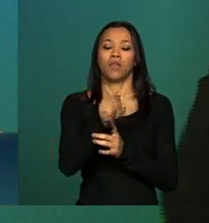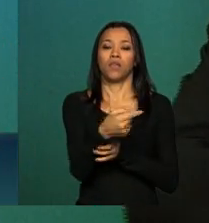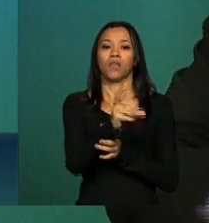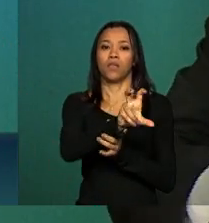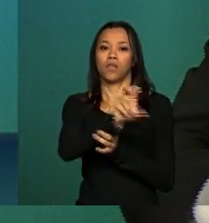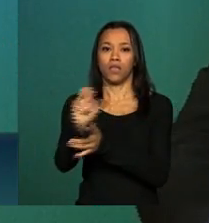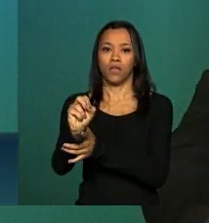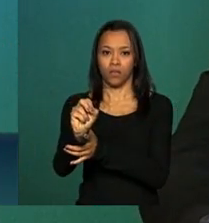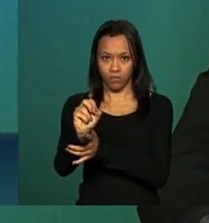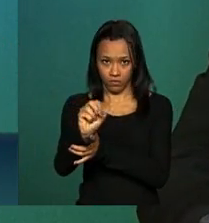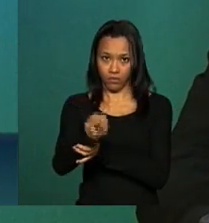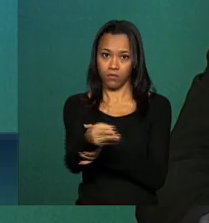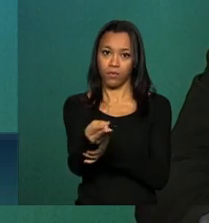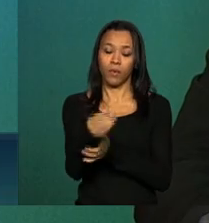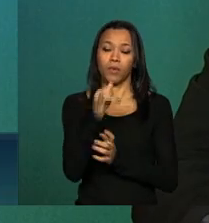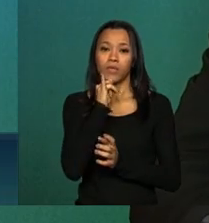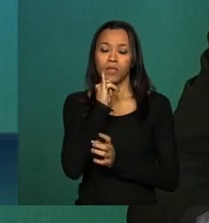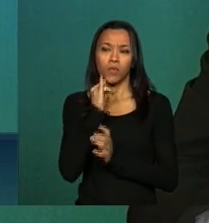era?